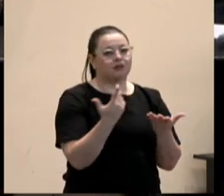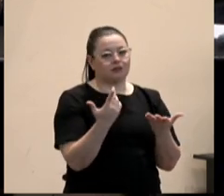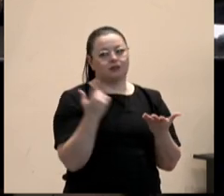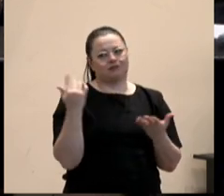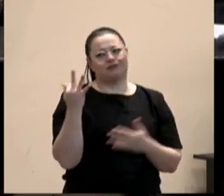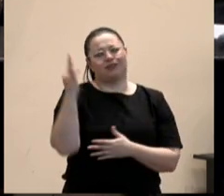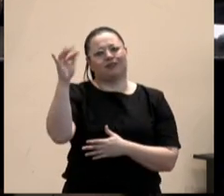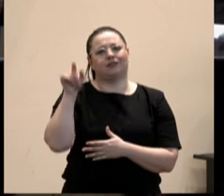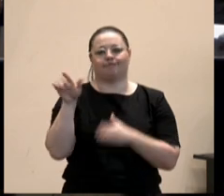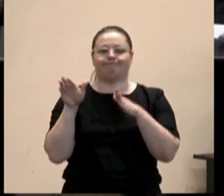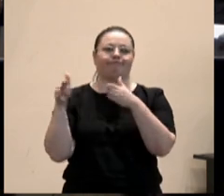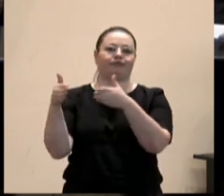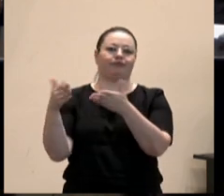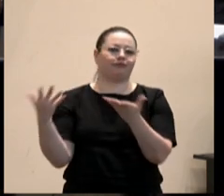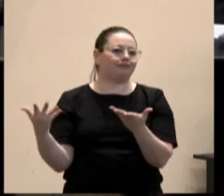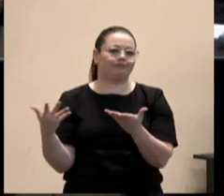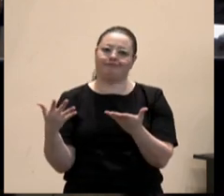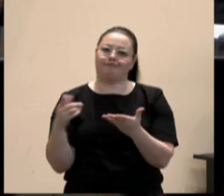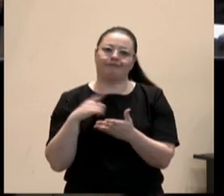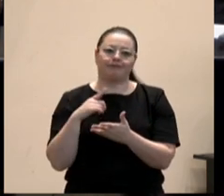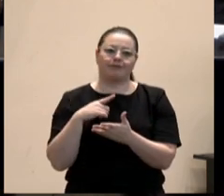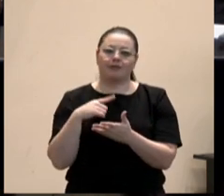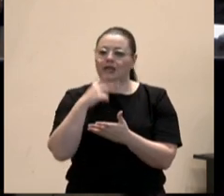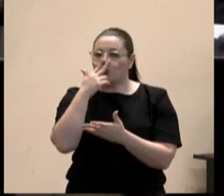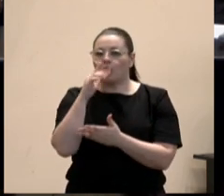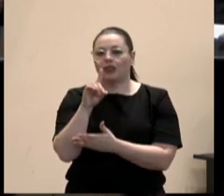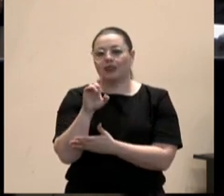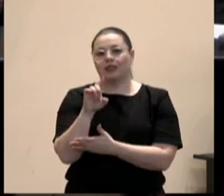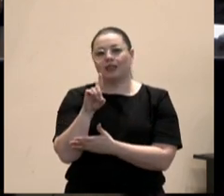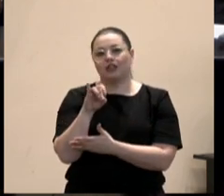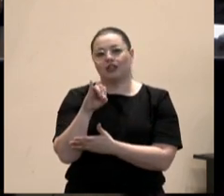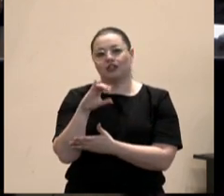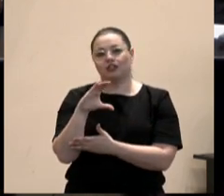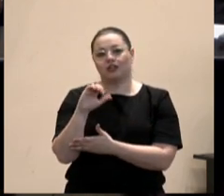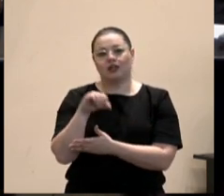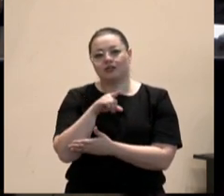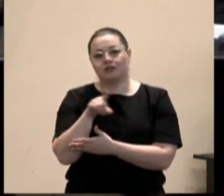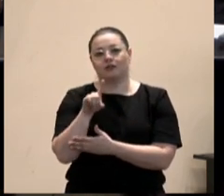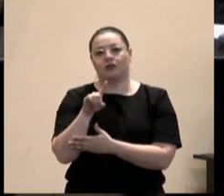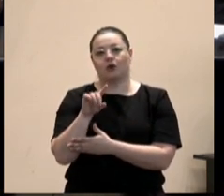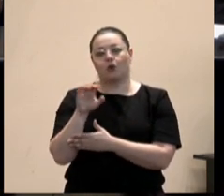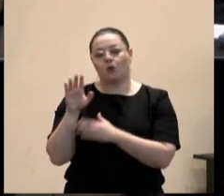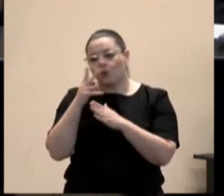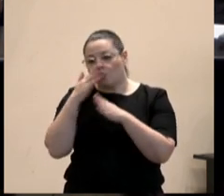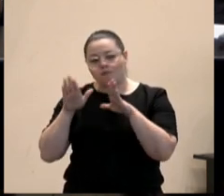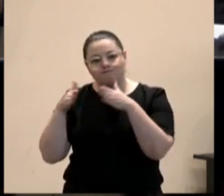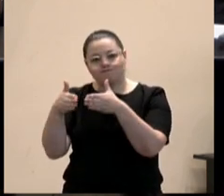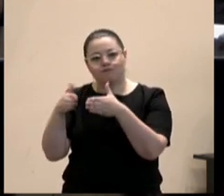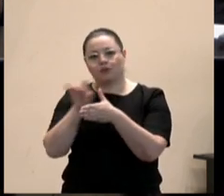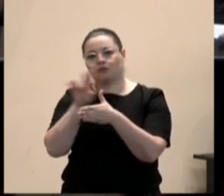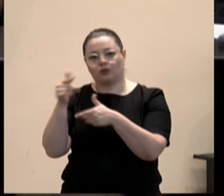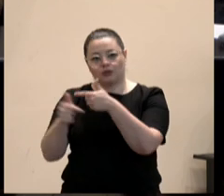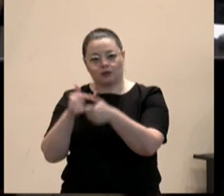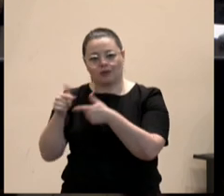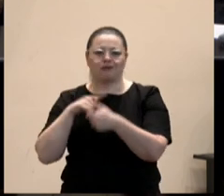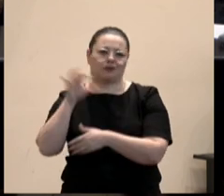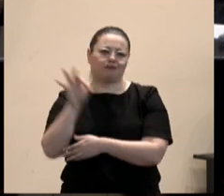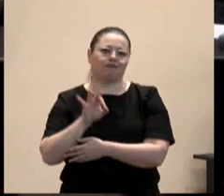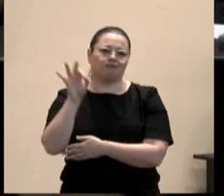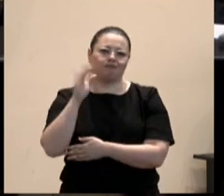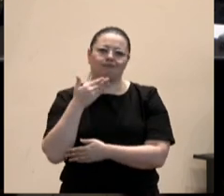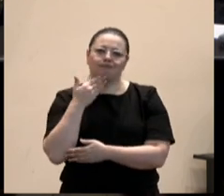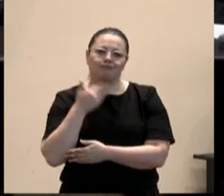dedicação exclusiva, e além da dedicação exclusiva, tem um percentual bem maior de estudo e